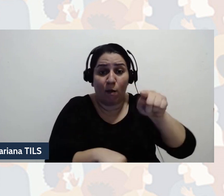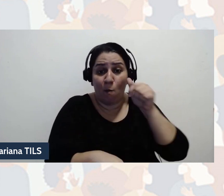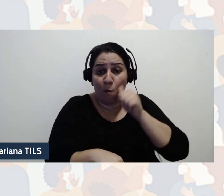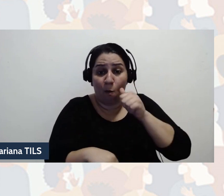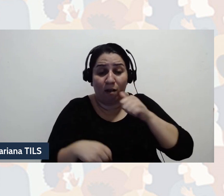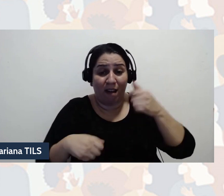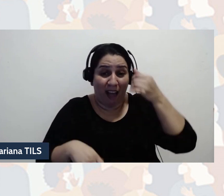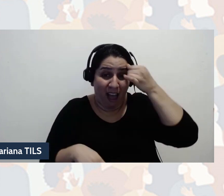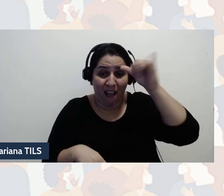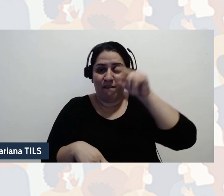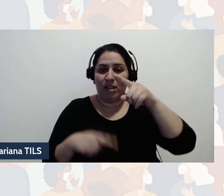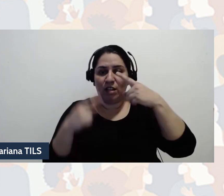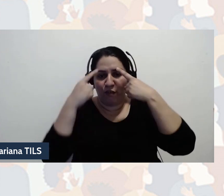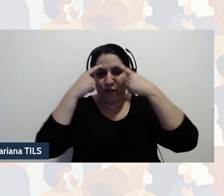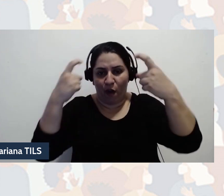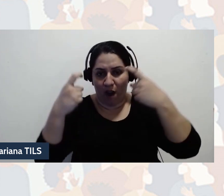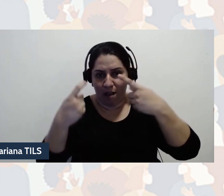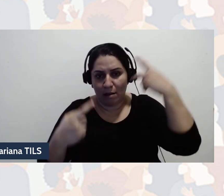parceiros.